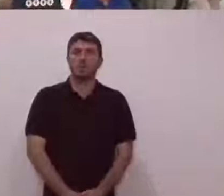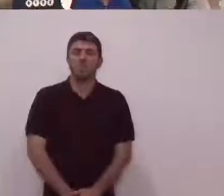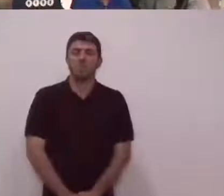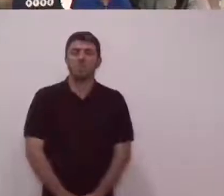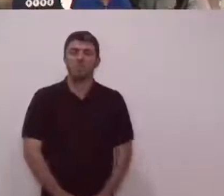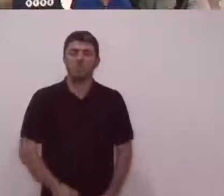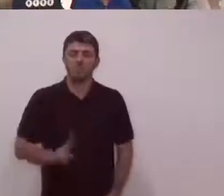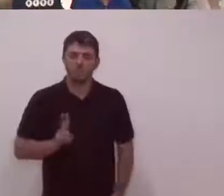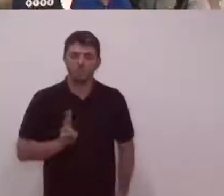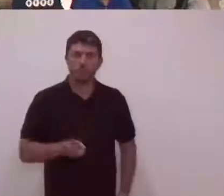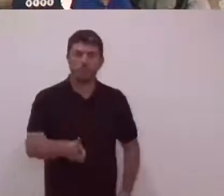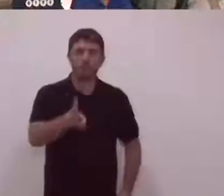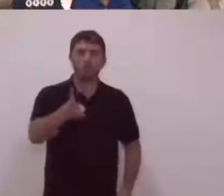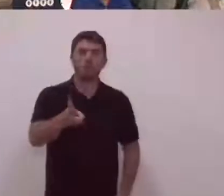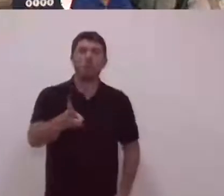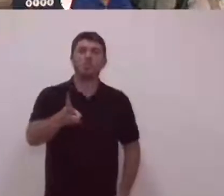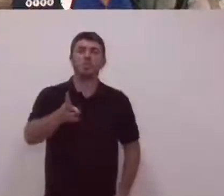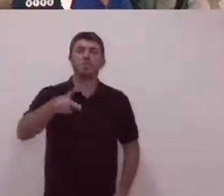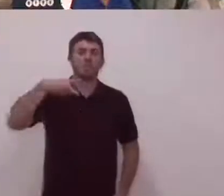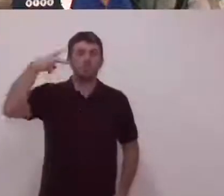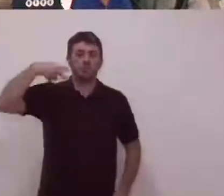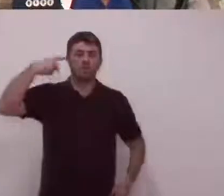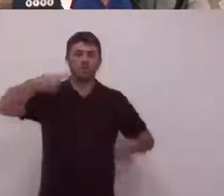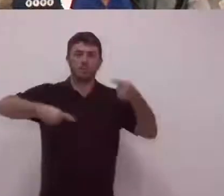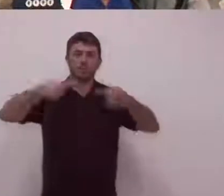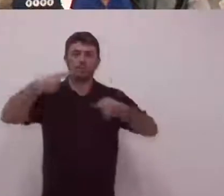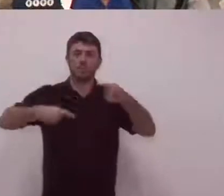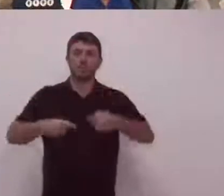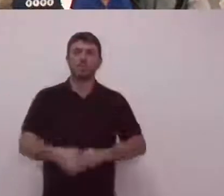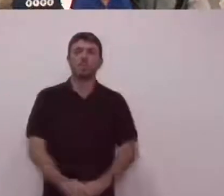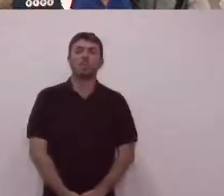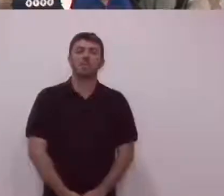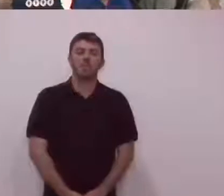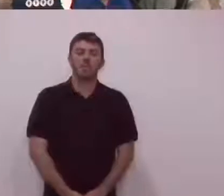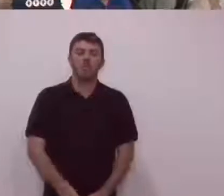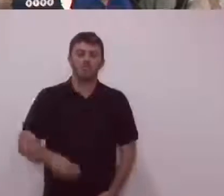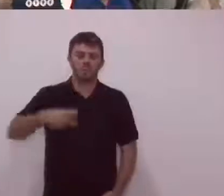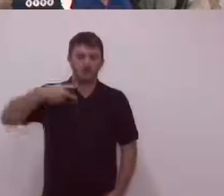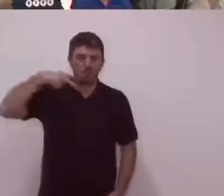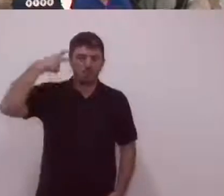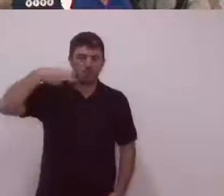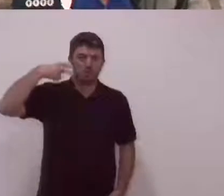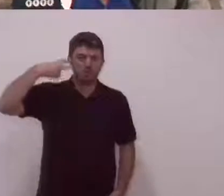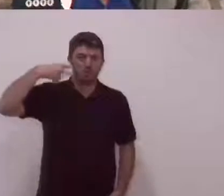continua a palavra aos vereadores peço a palavra do senhor presidente tem a palavra vereadora